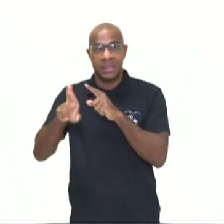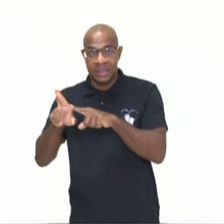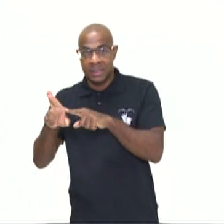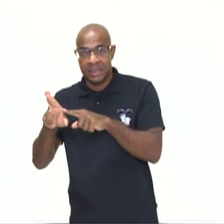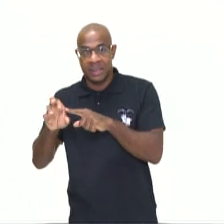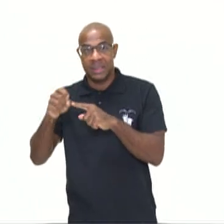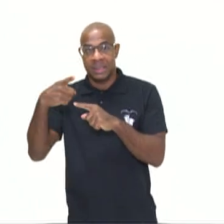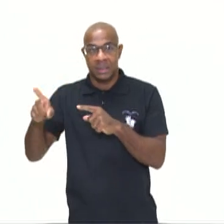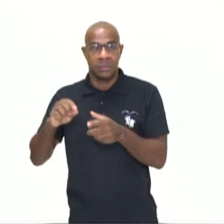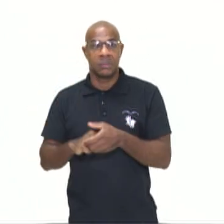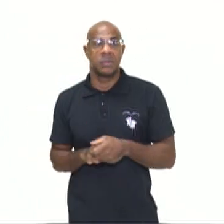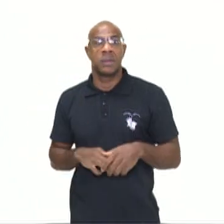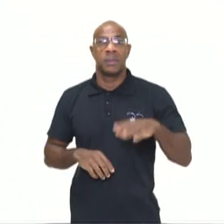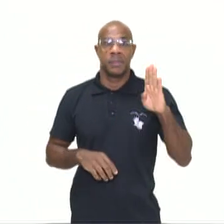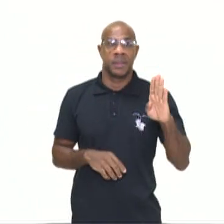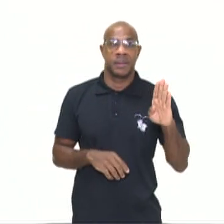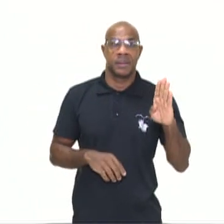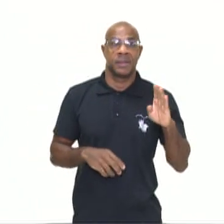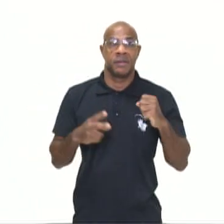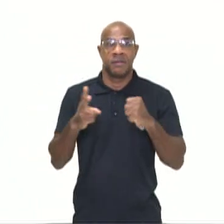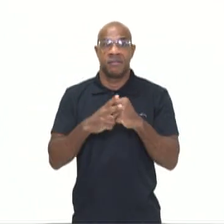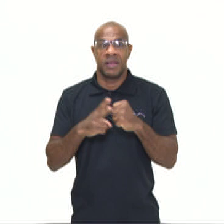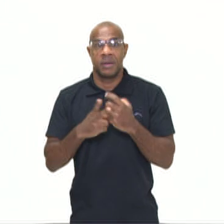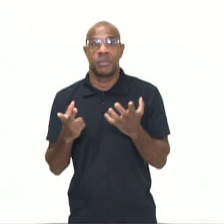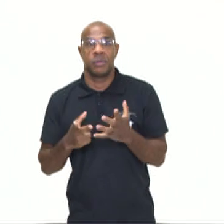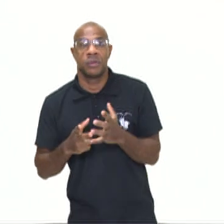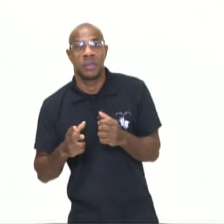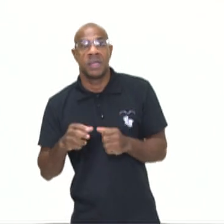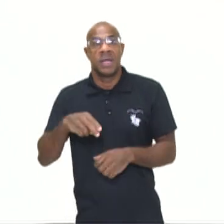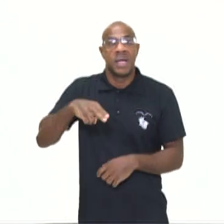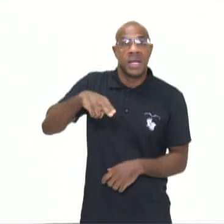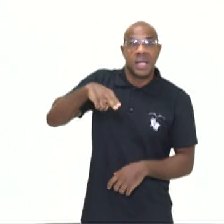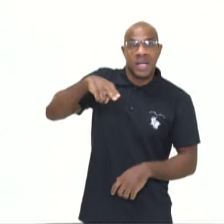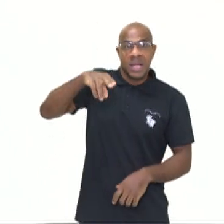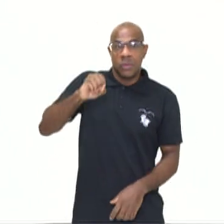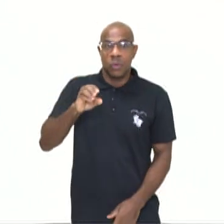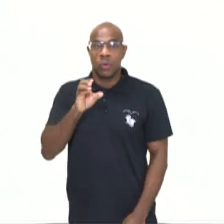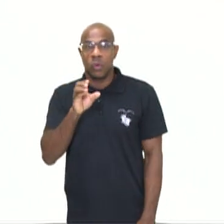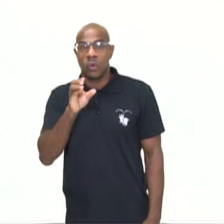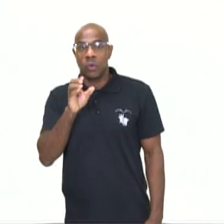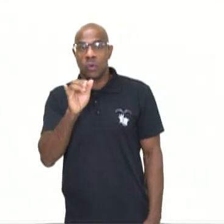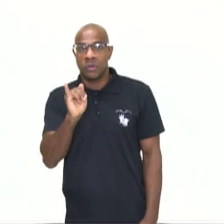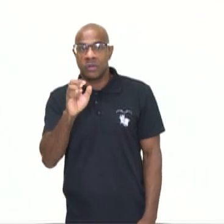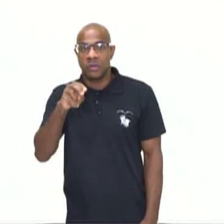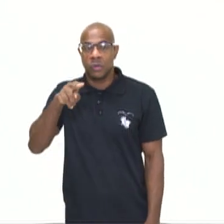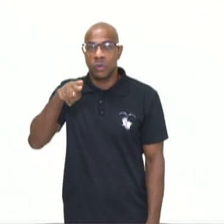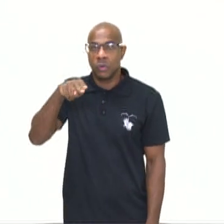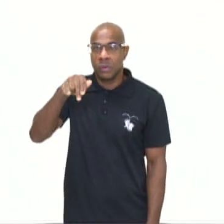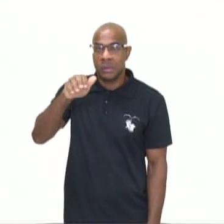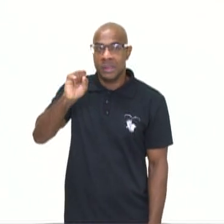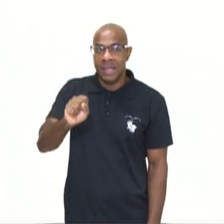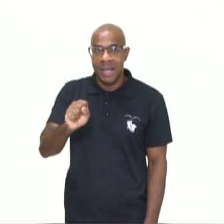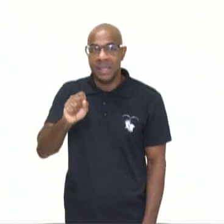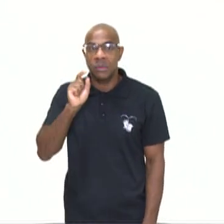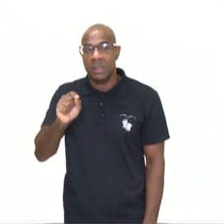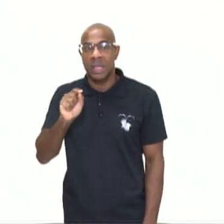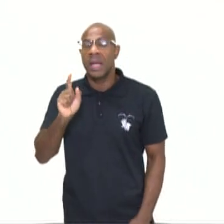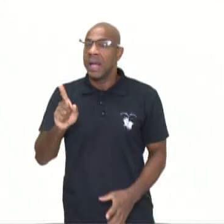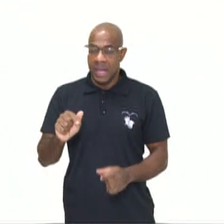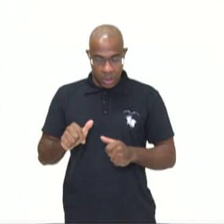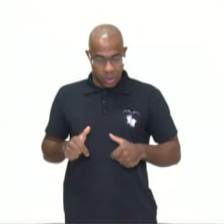verbos significativos ou nocionais expressam ação, atividade mental, fato, desejo ou